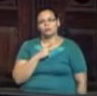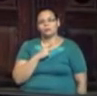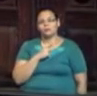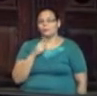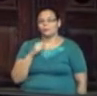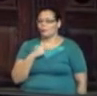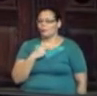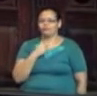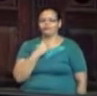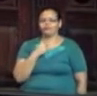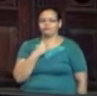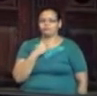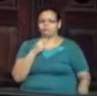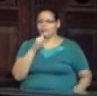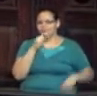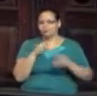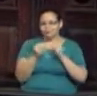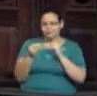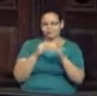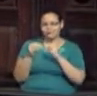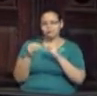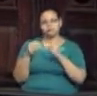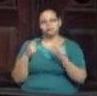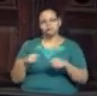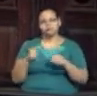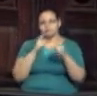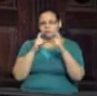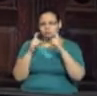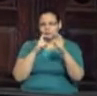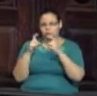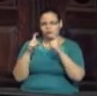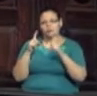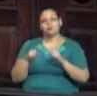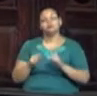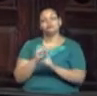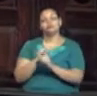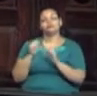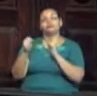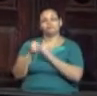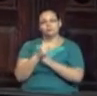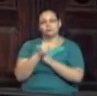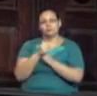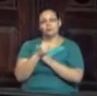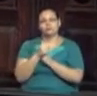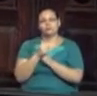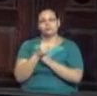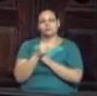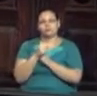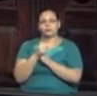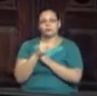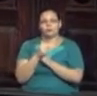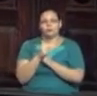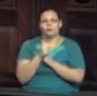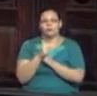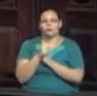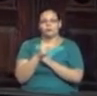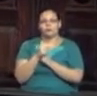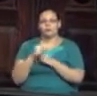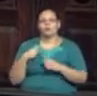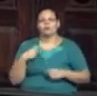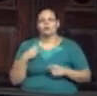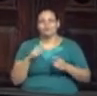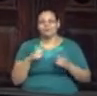não fugirmos. Hoje corre nas redes sociais, se boato ou não,